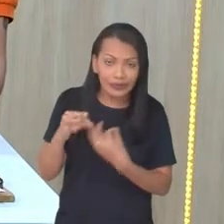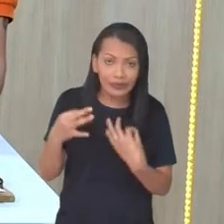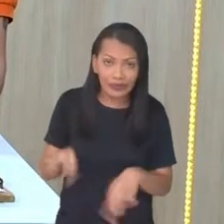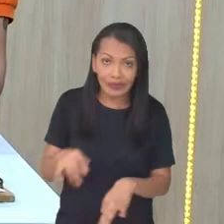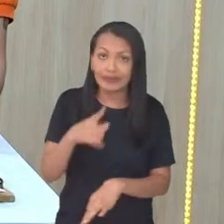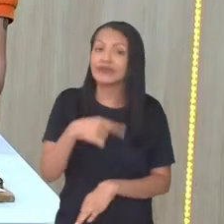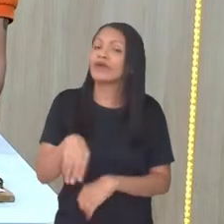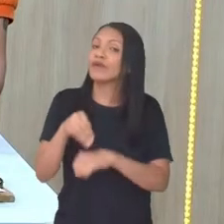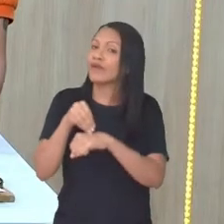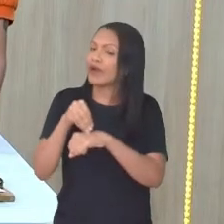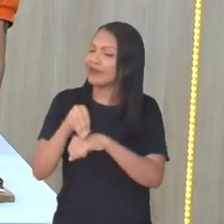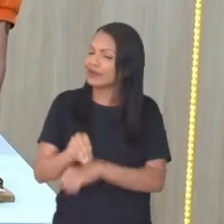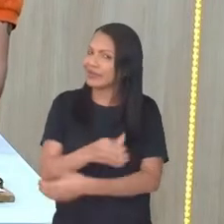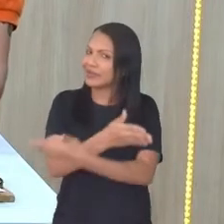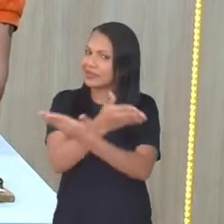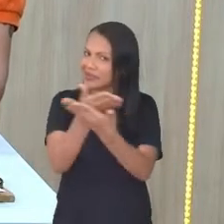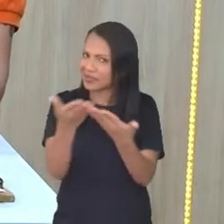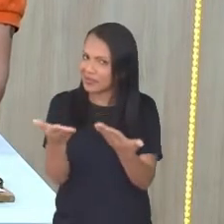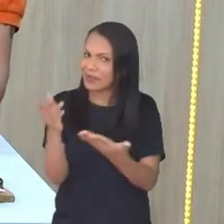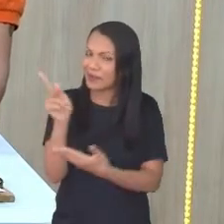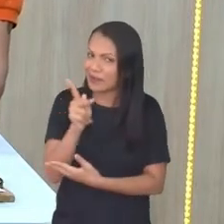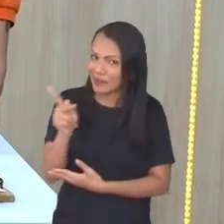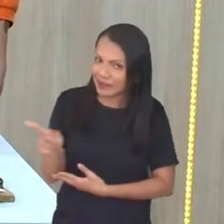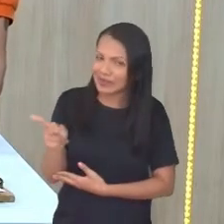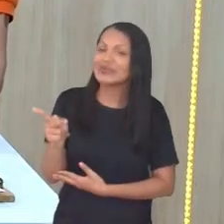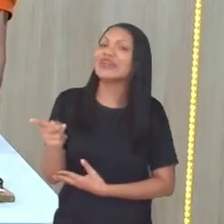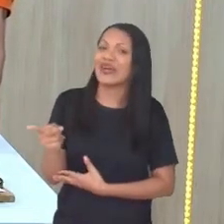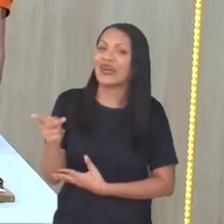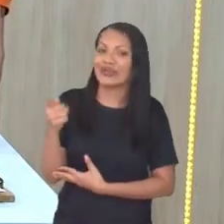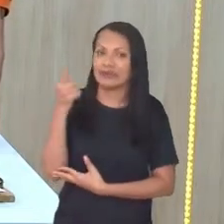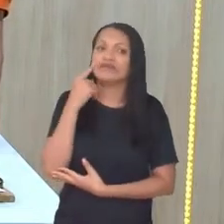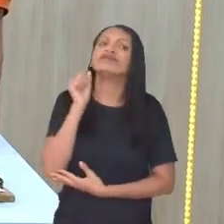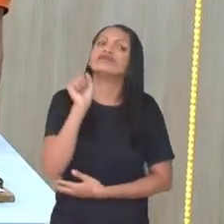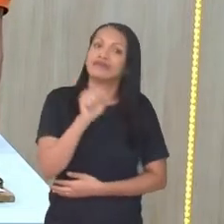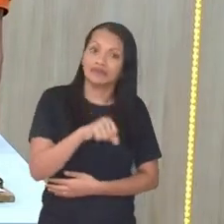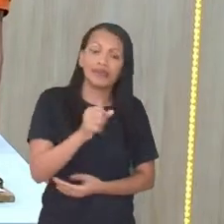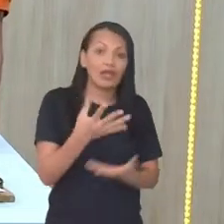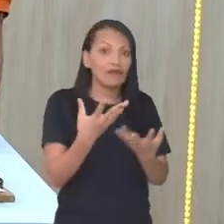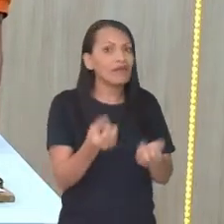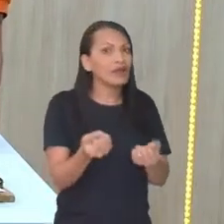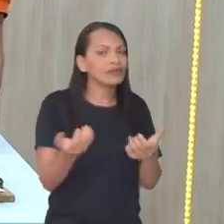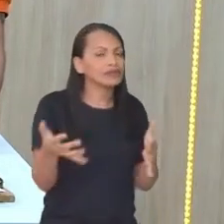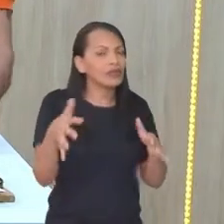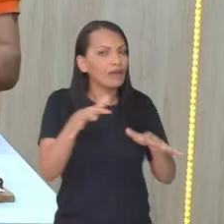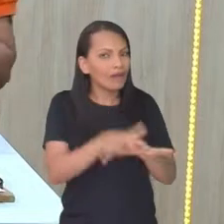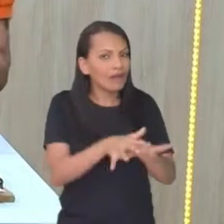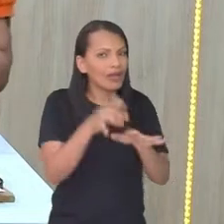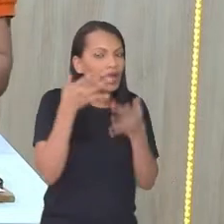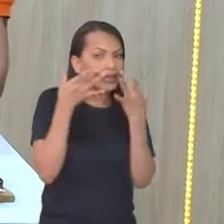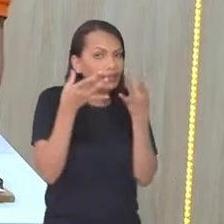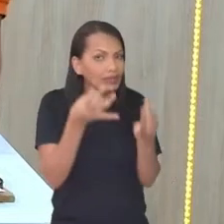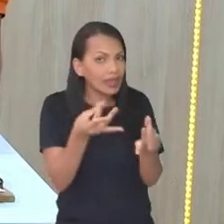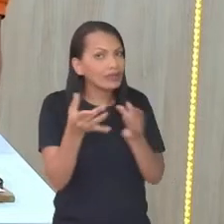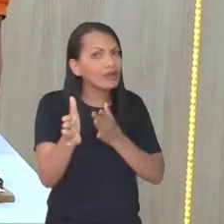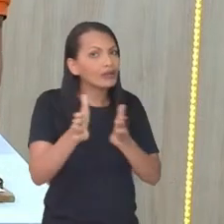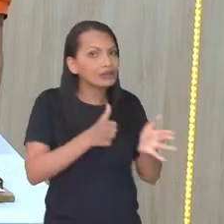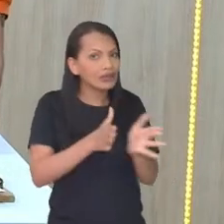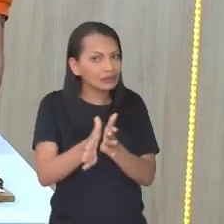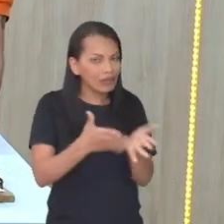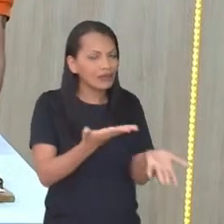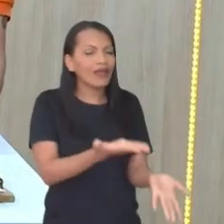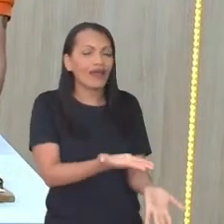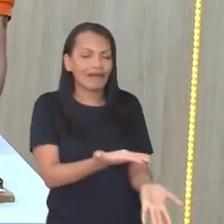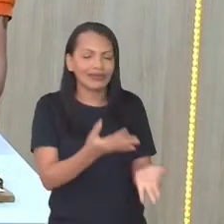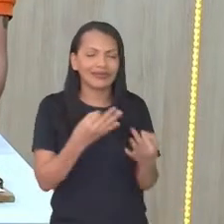Então fica aí também um recadinho para todos os professores da rede, né? Justamente. Vamos incluir, vamos ficar atentos à acessibilidade,